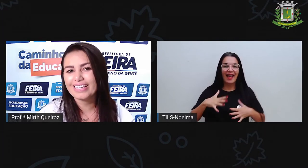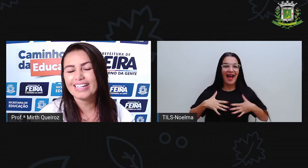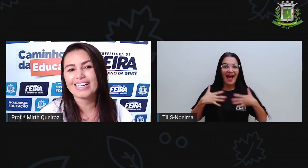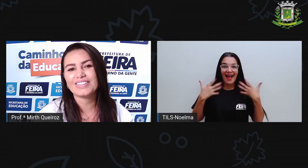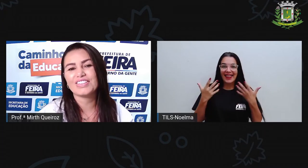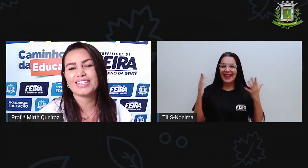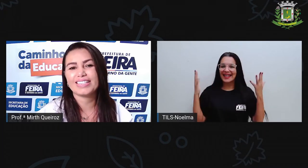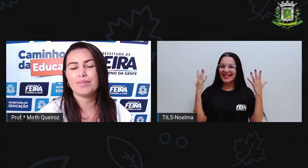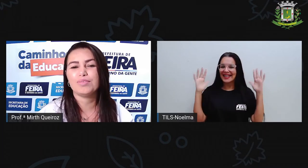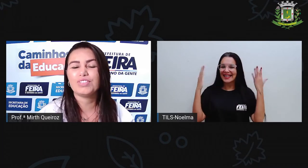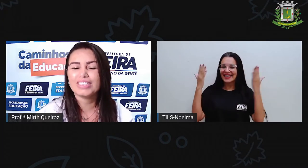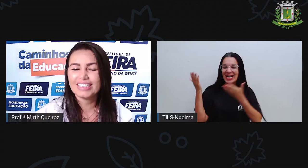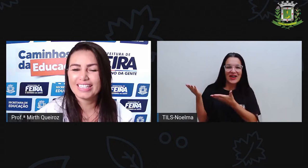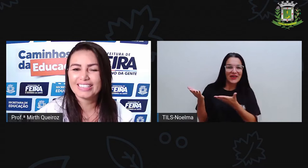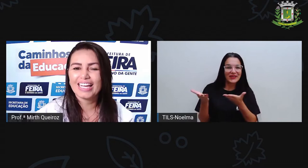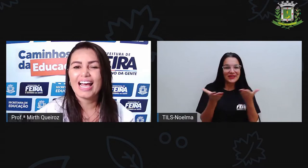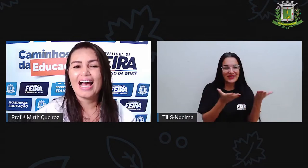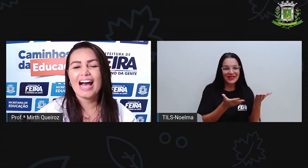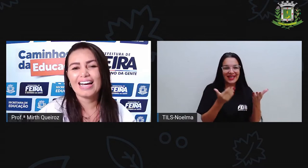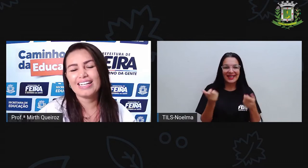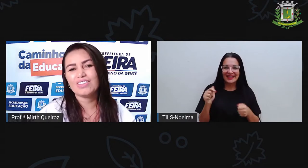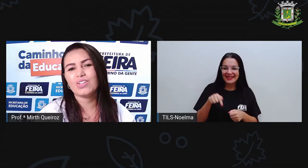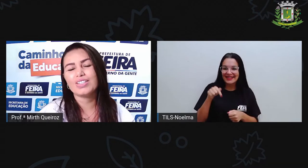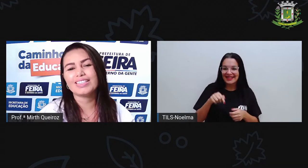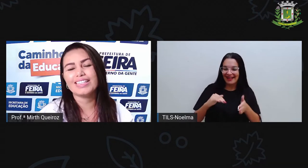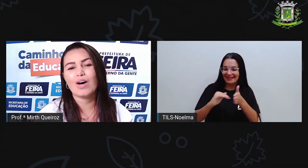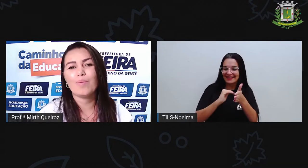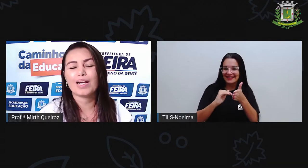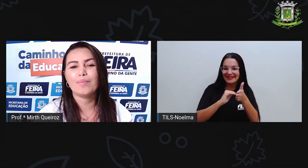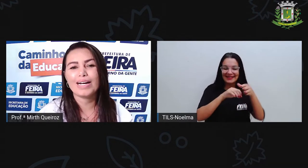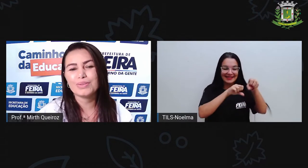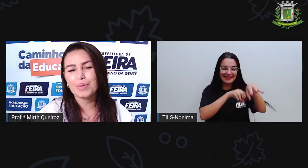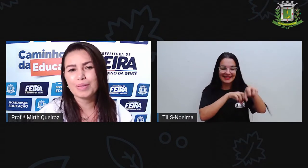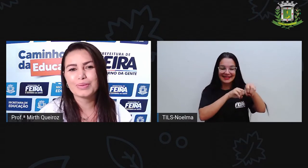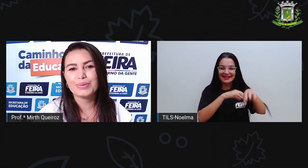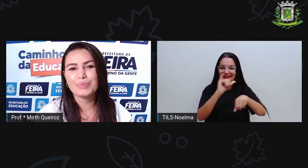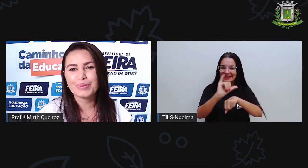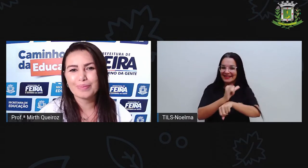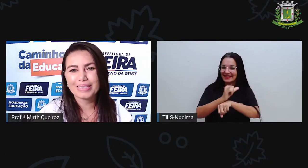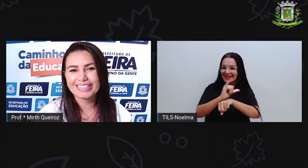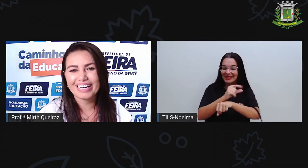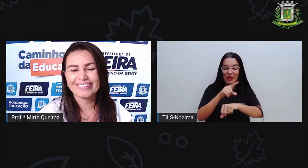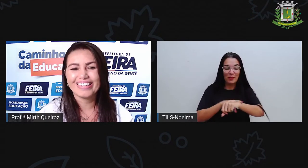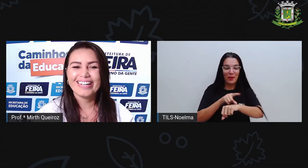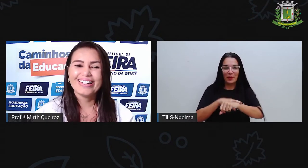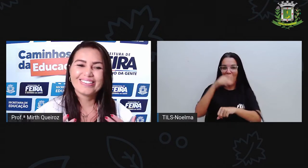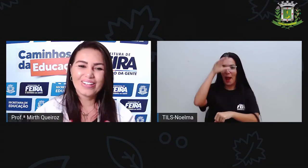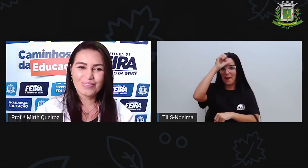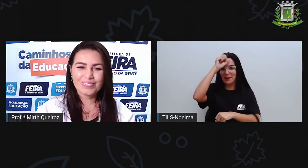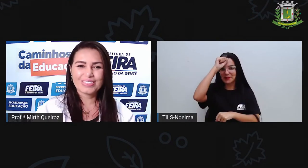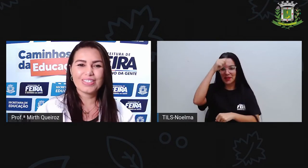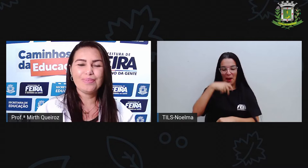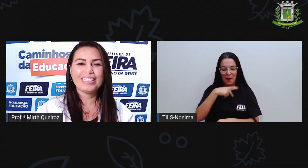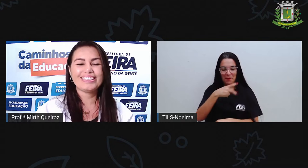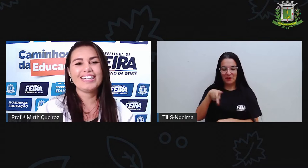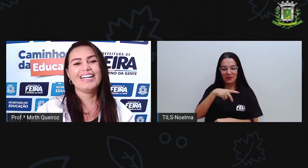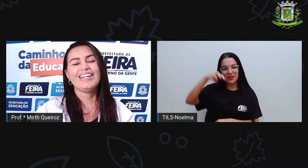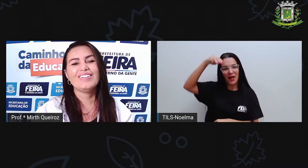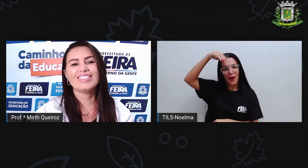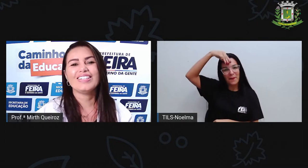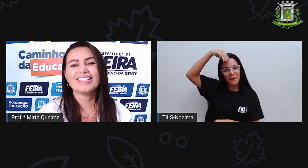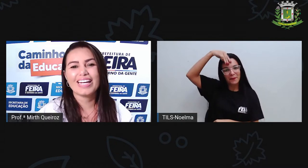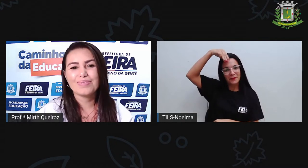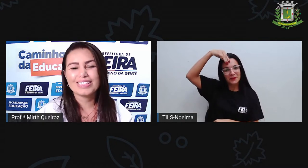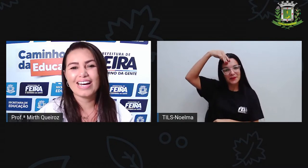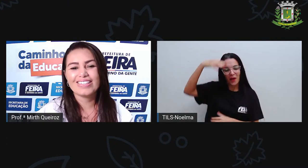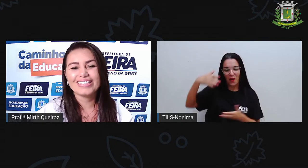enorme alegria que a gente recebe vocês aqui no nosso canal para mais um momento de muito aprendizado. Eu sou a professora Mirte e